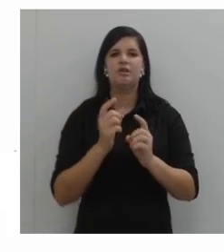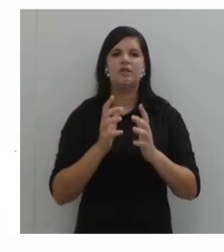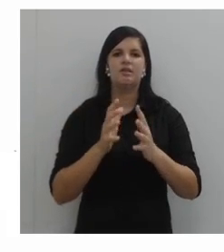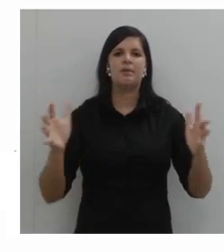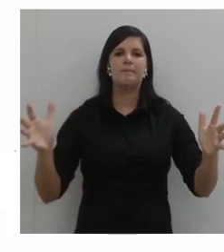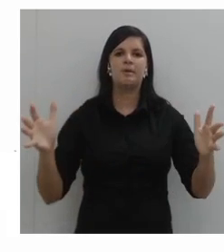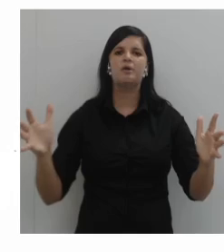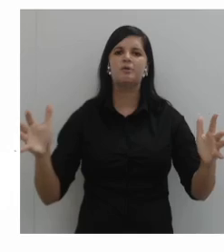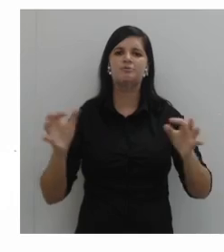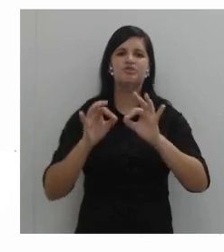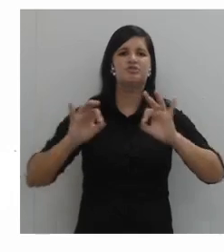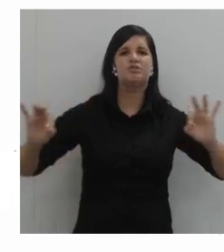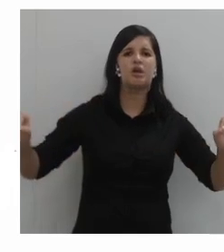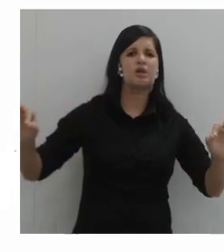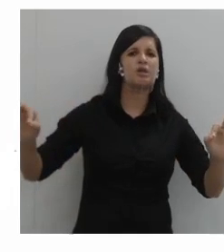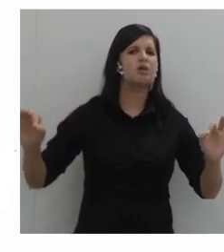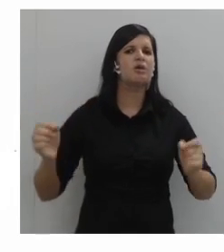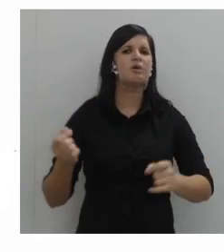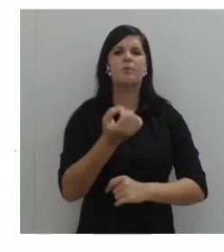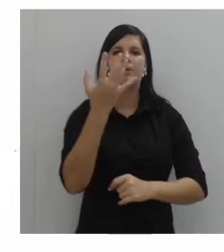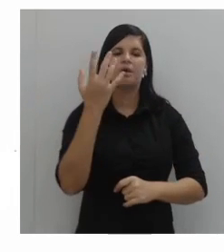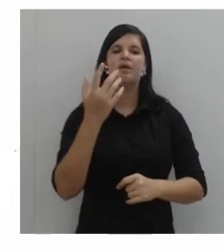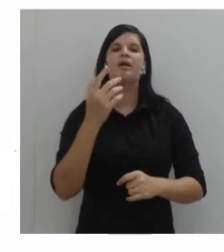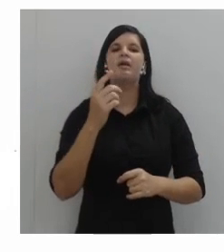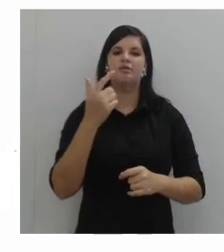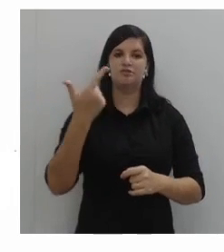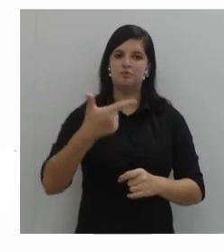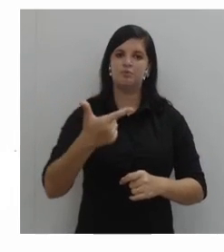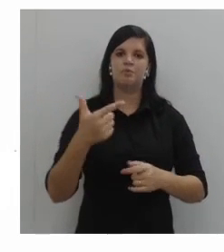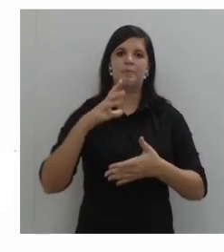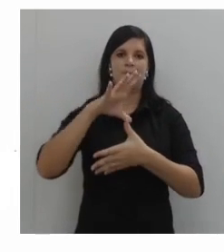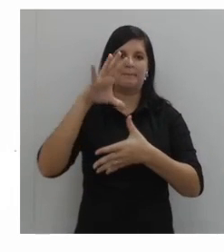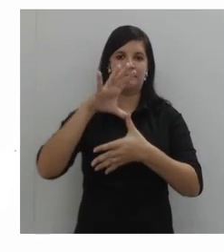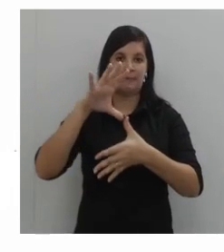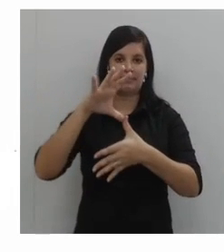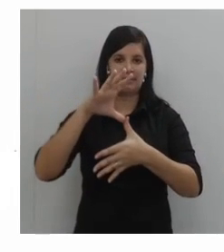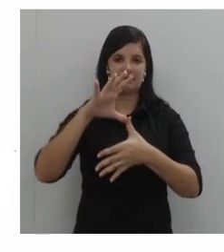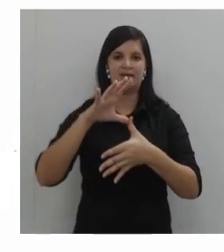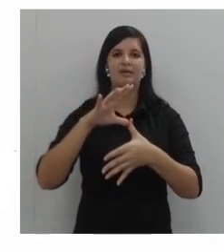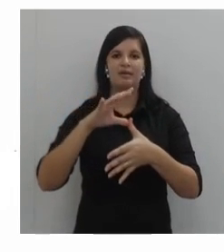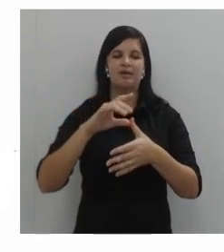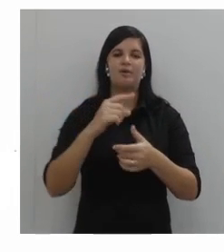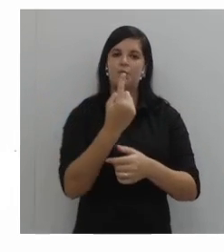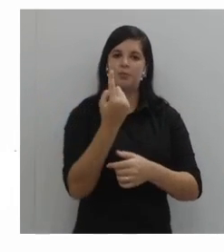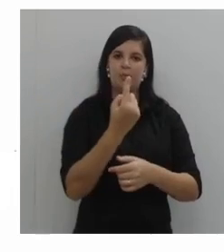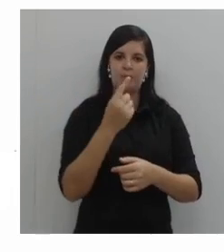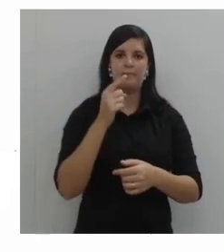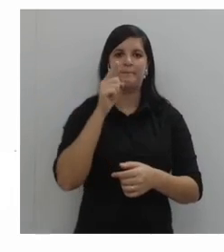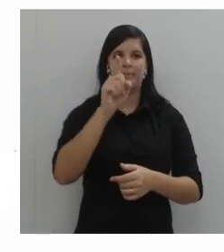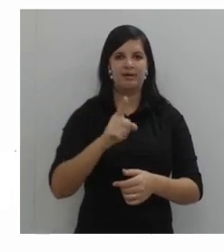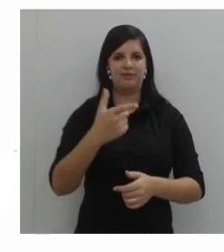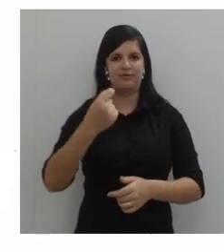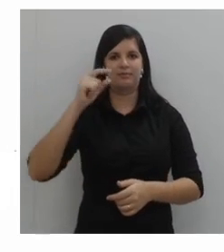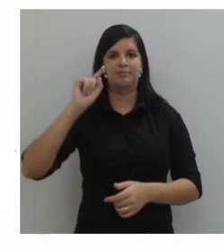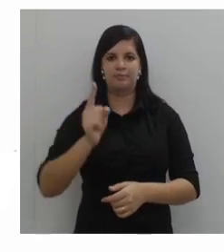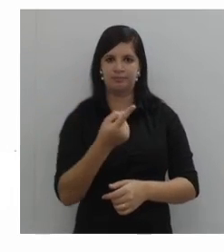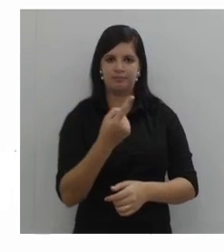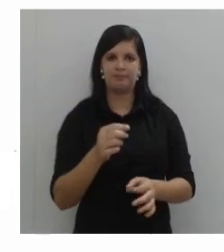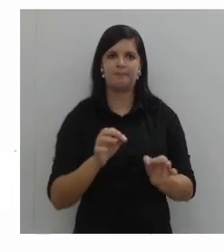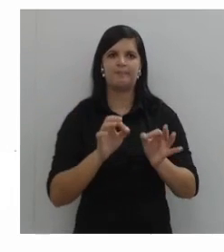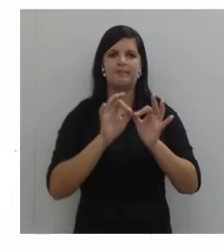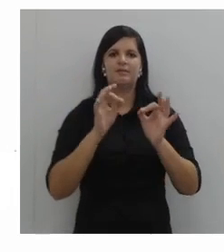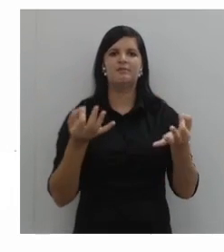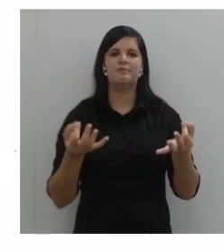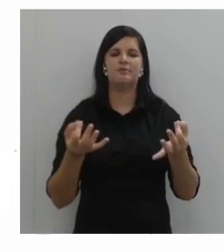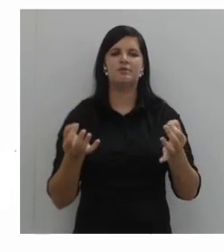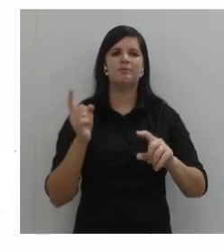tamanho dessa distância, no segundo mapa, né, que tem uma segunda escala que é de 1 para 20 mil. Então aqui ficou simples, ó.